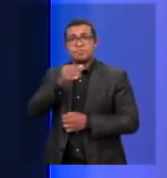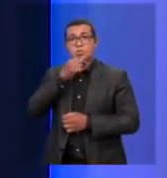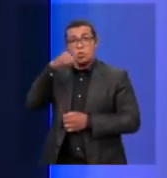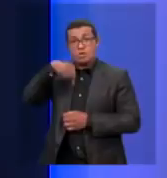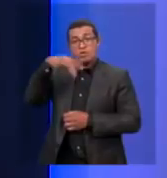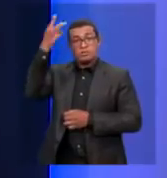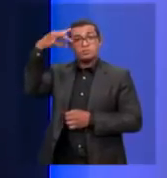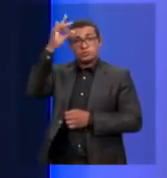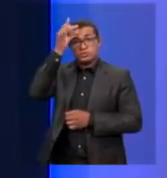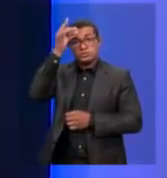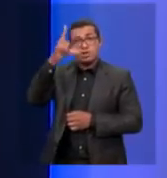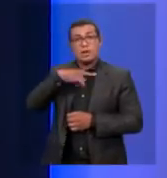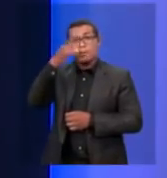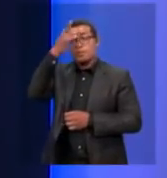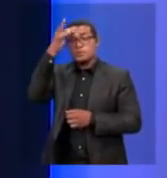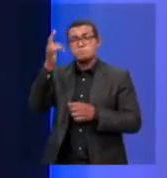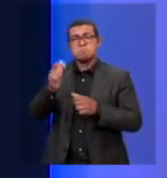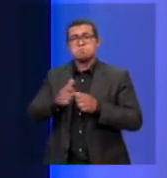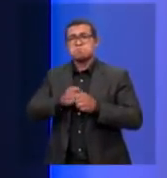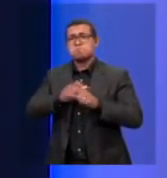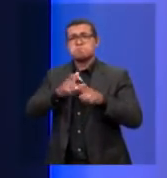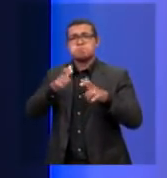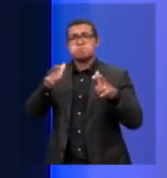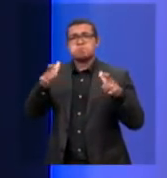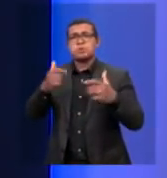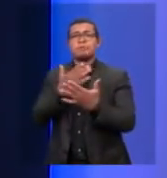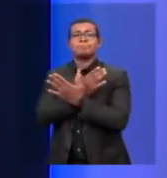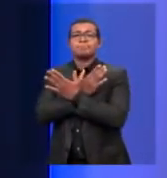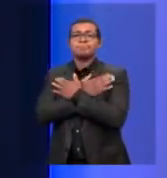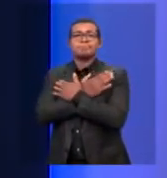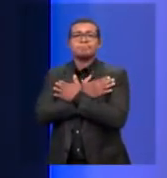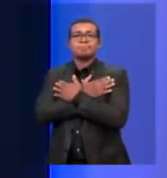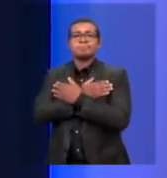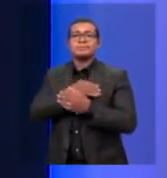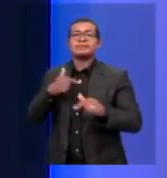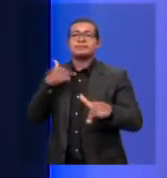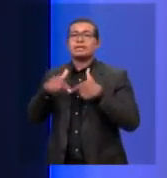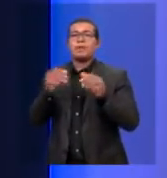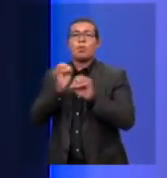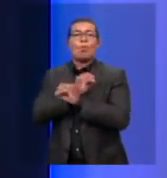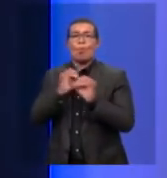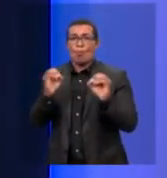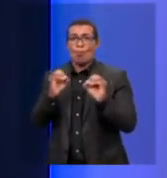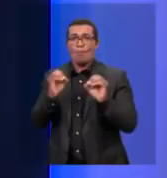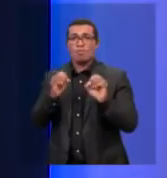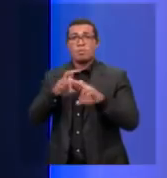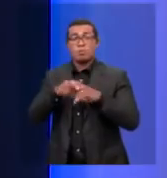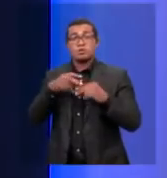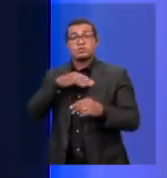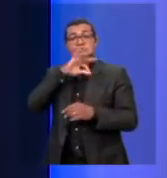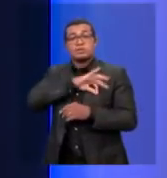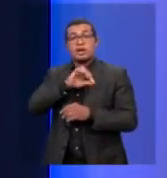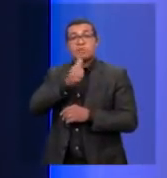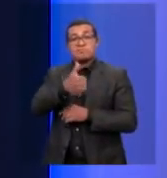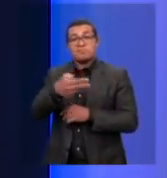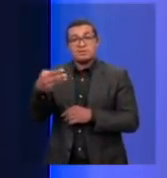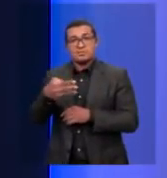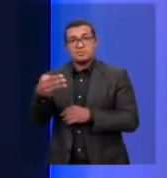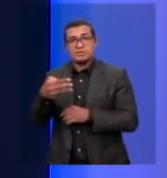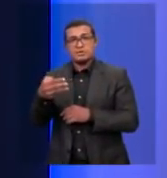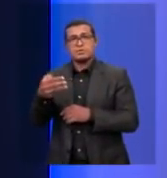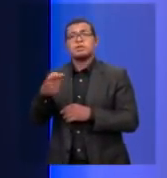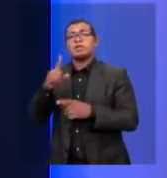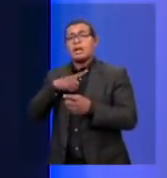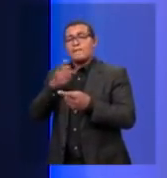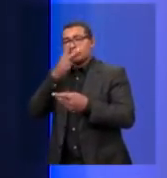muito grande de pessoas desempregadas o 13º salário ele movimenta o comércio ele movimenta o setor de